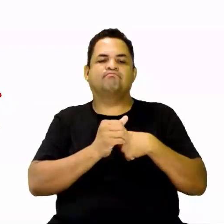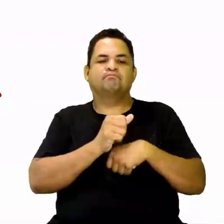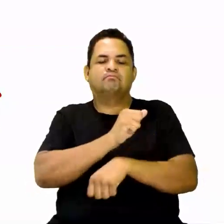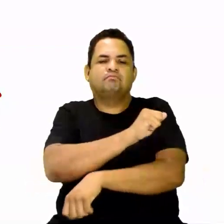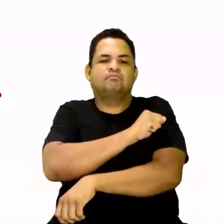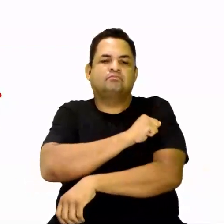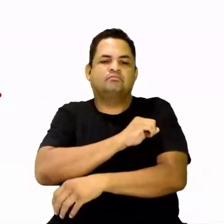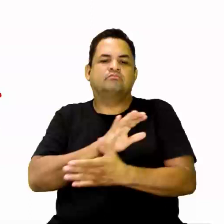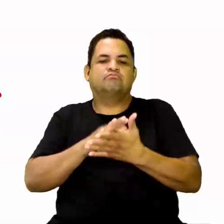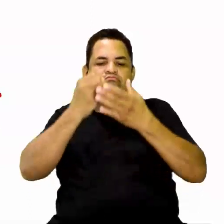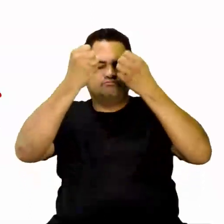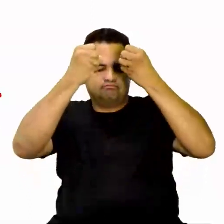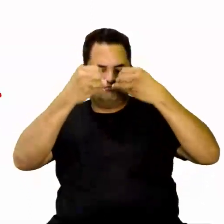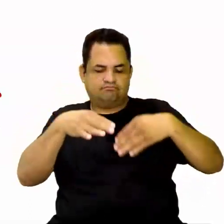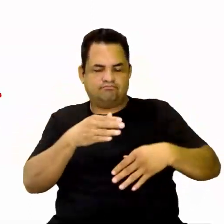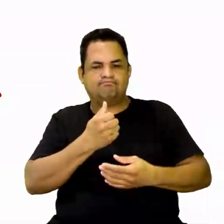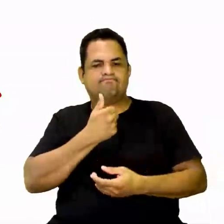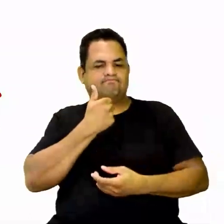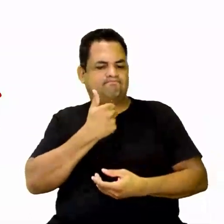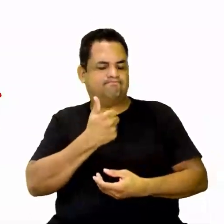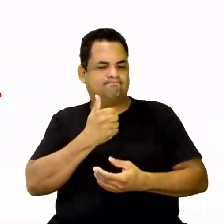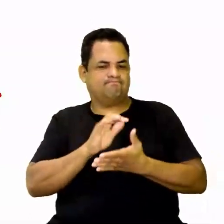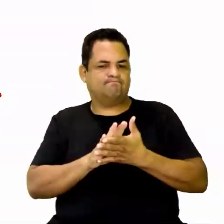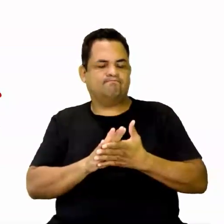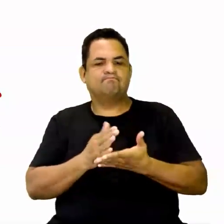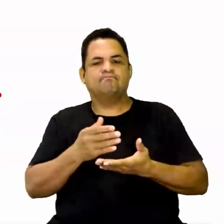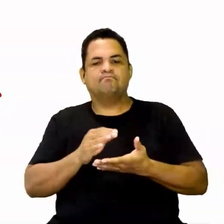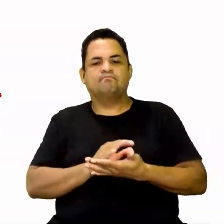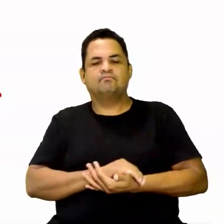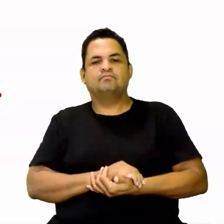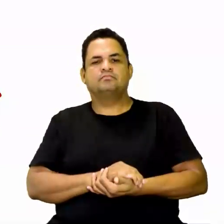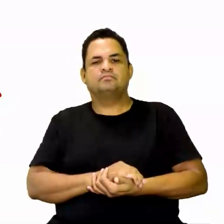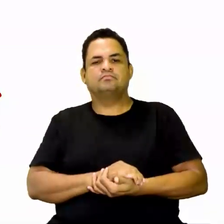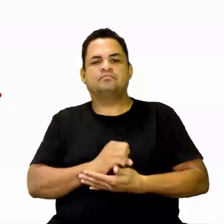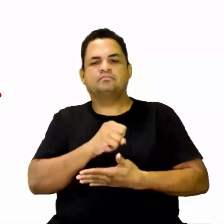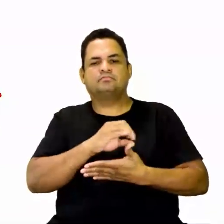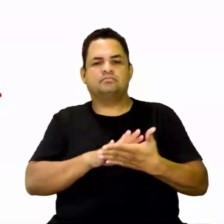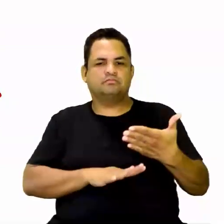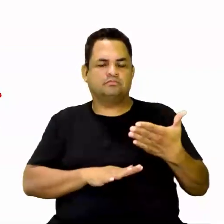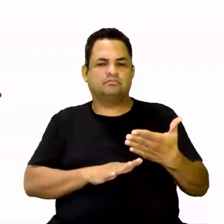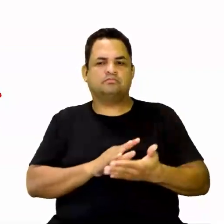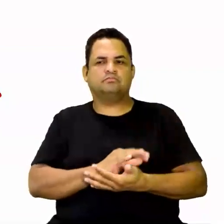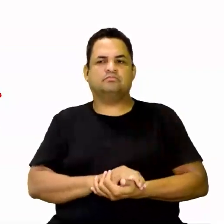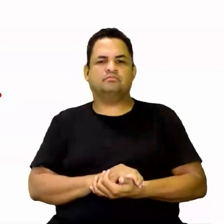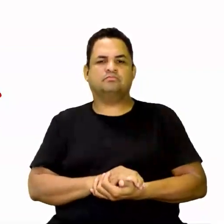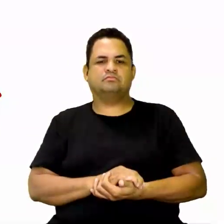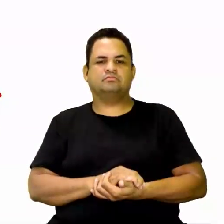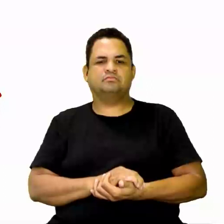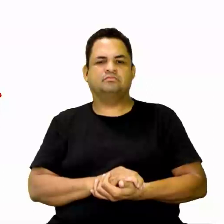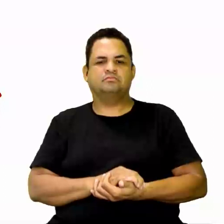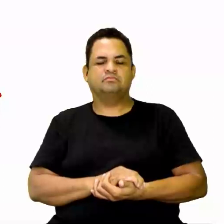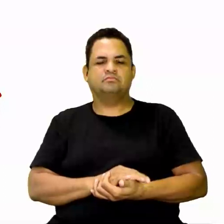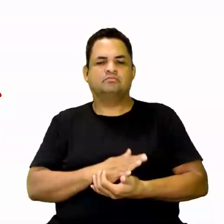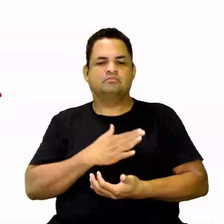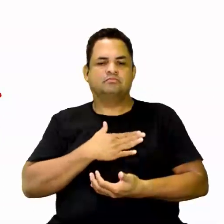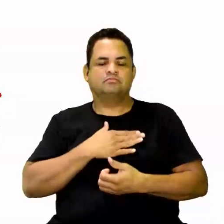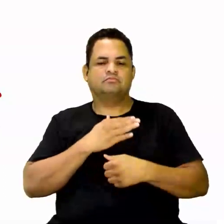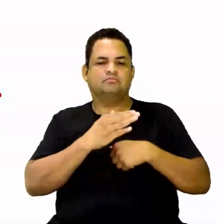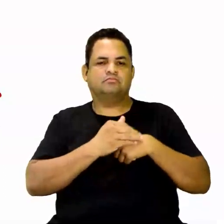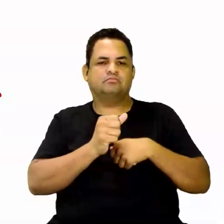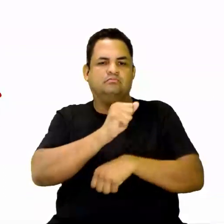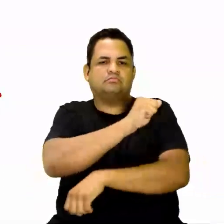o comentário da nossa atividade? Olha aí, meu caro aluno,